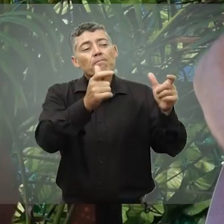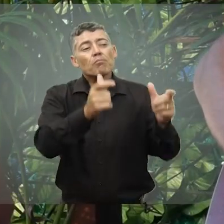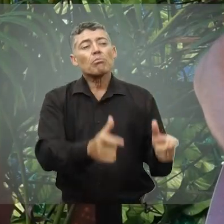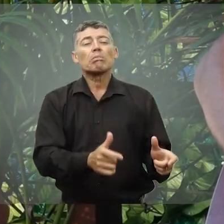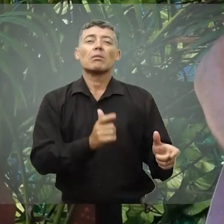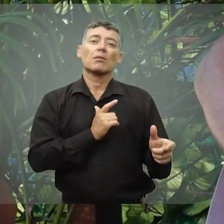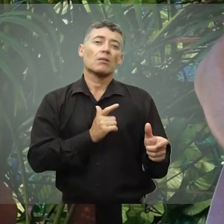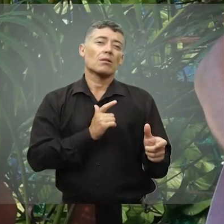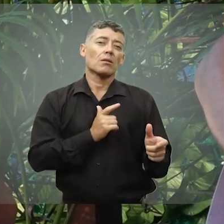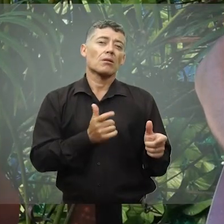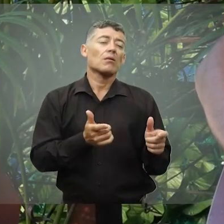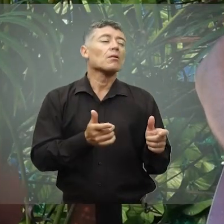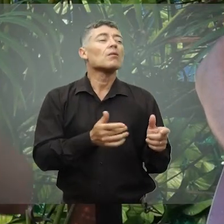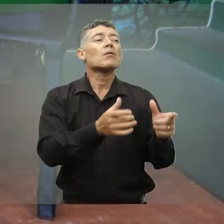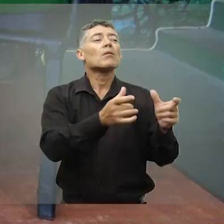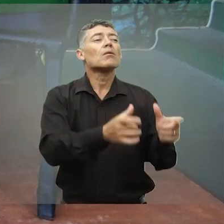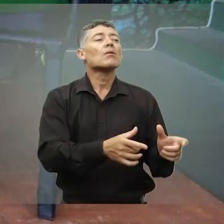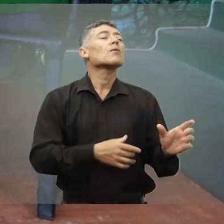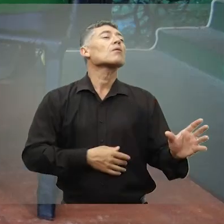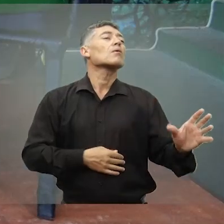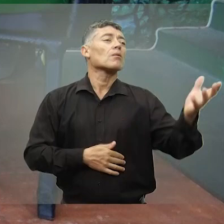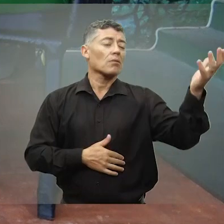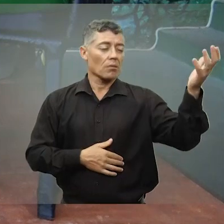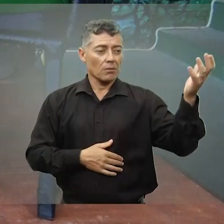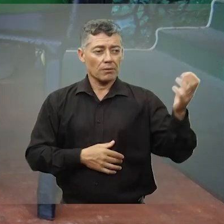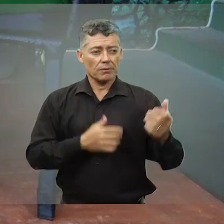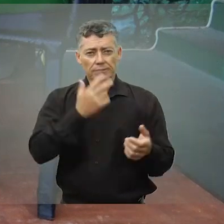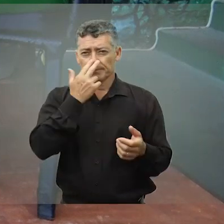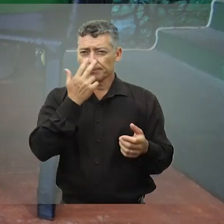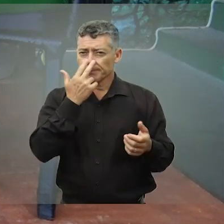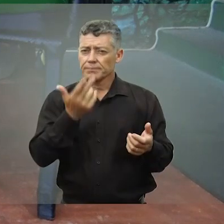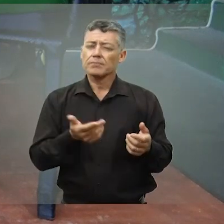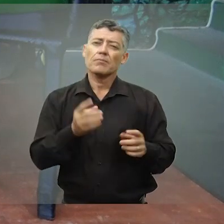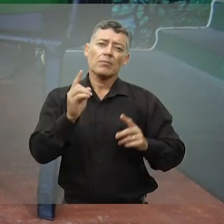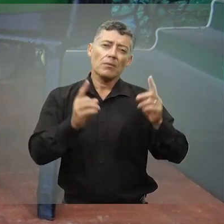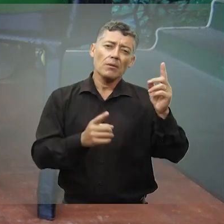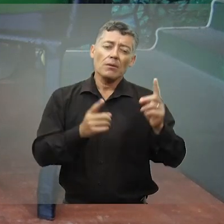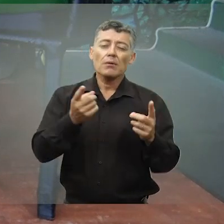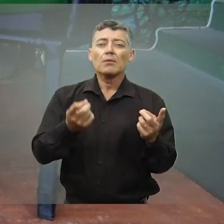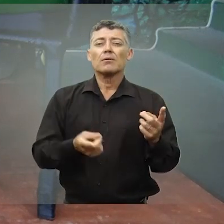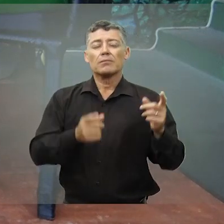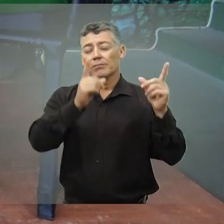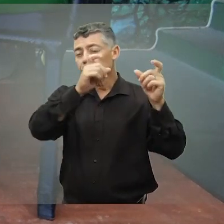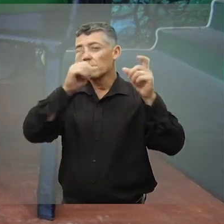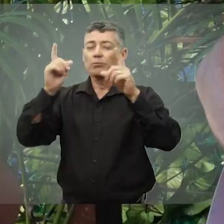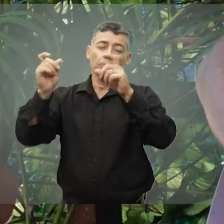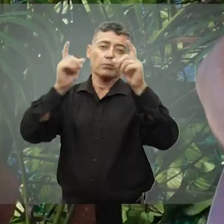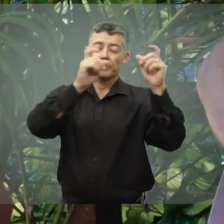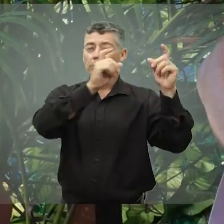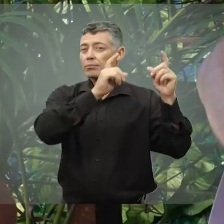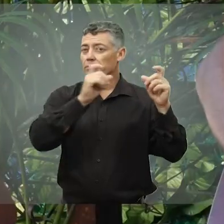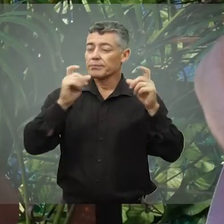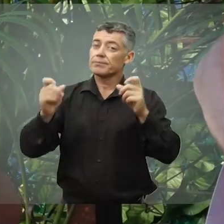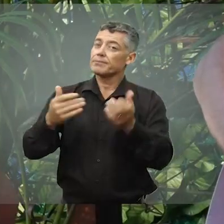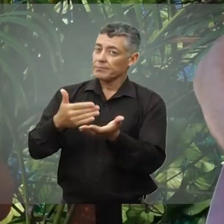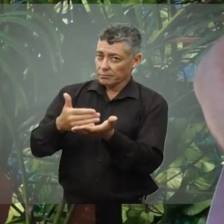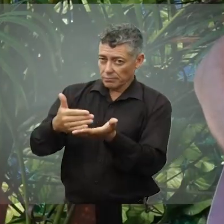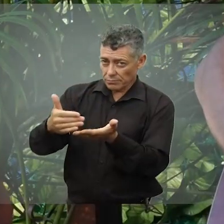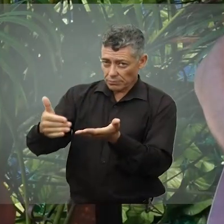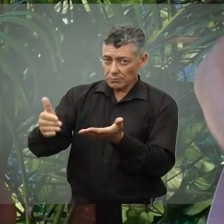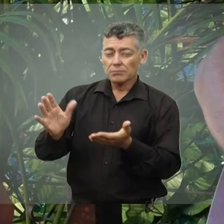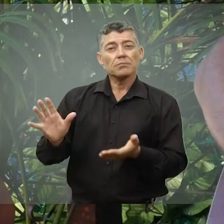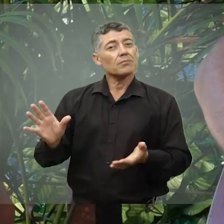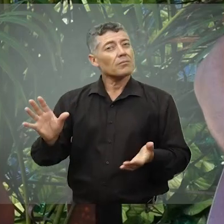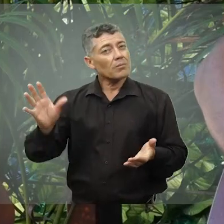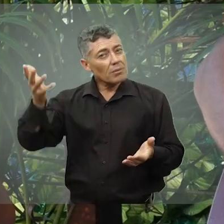Uma parte metia o pau, outra parte dizia, pô, que massa, ele tá cantando carnaval. E tirava foto. Sim. Então, a partir dali,